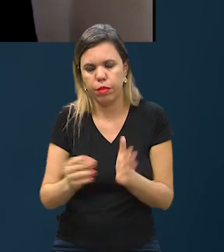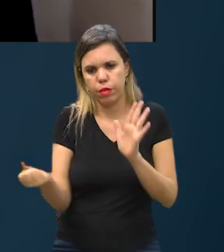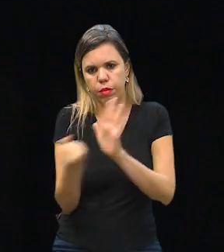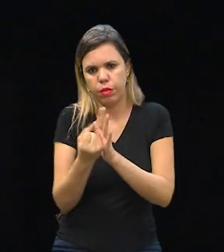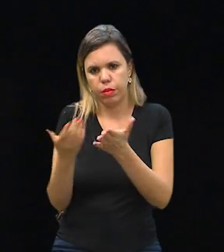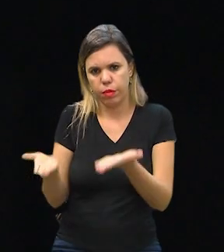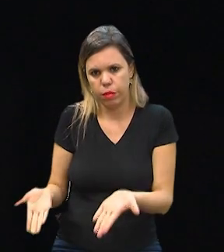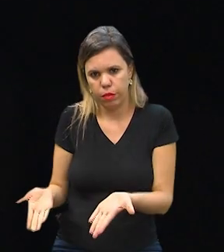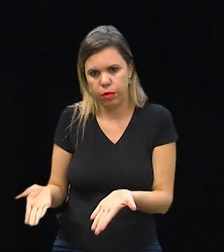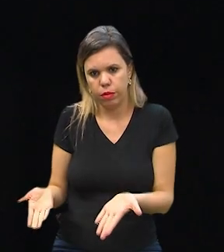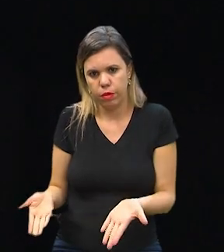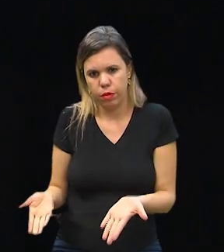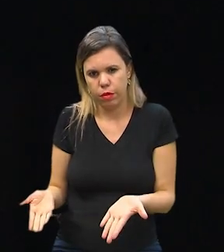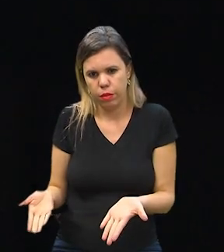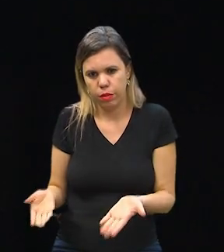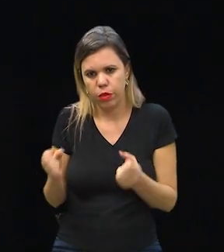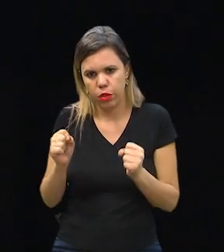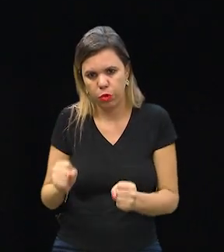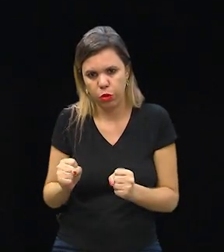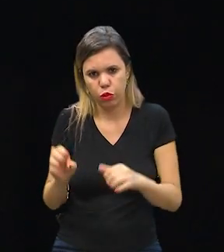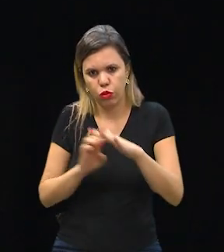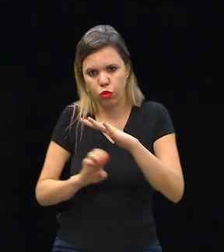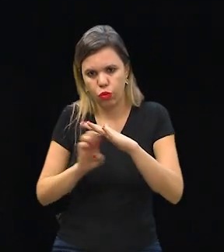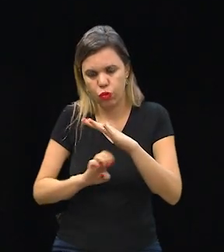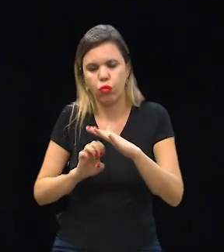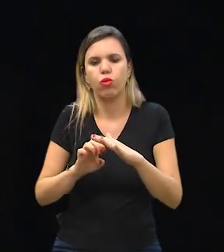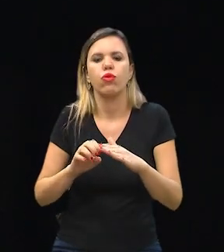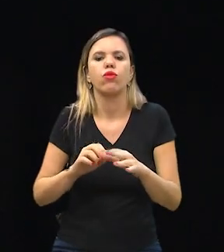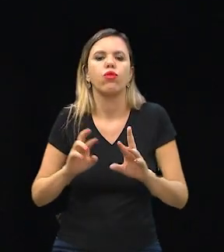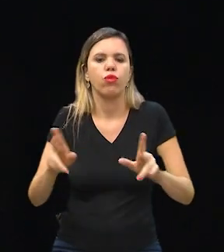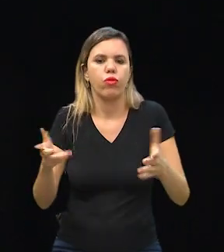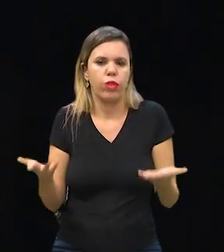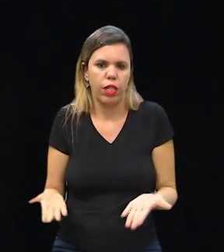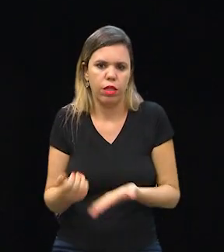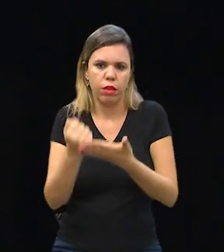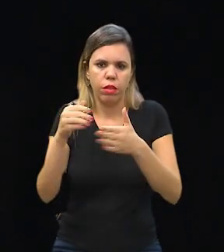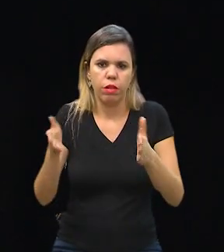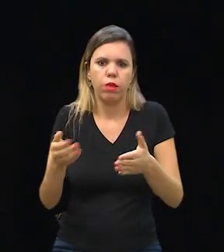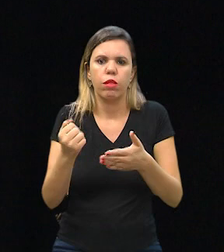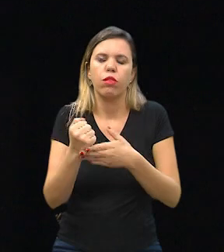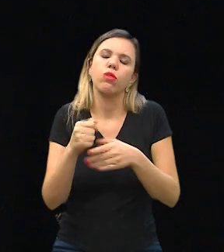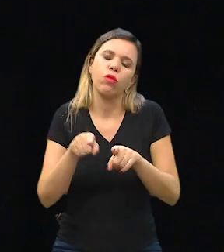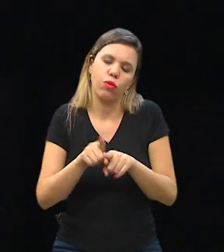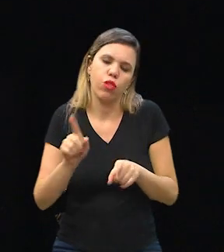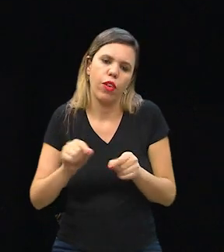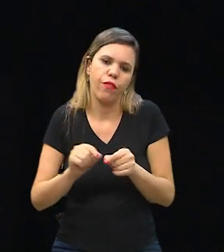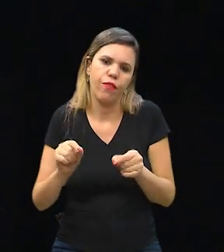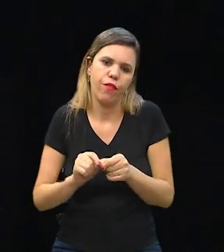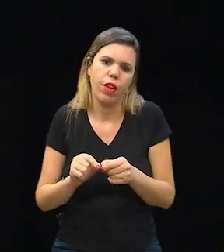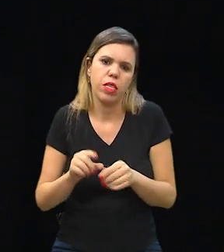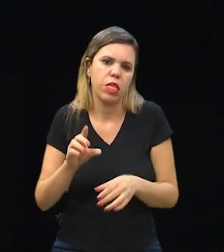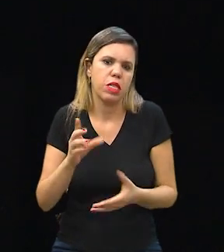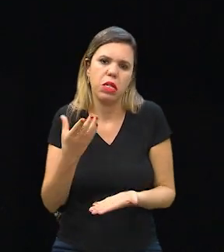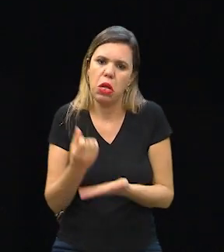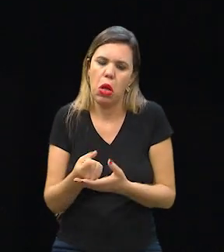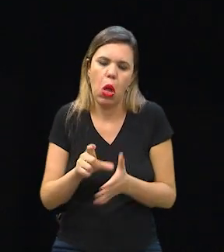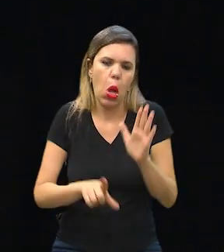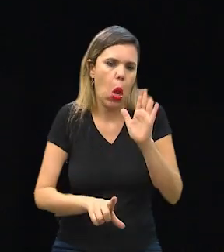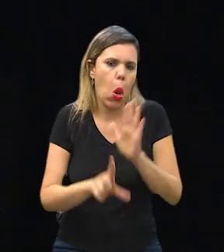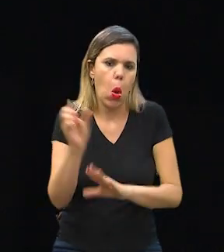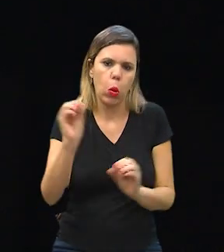de que a gente pode ser uma empresa de impacto social e a gente já faz isso sem receber nada.